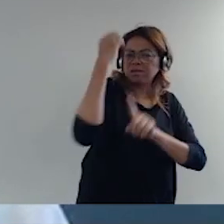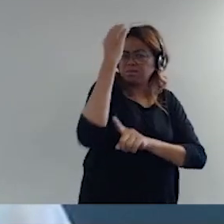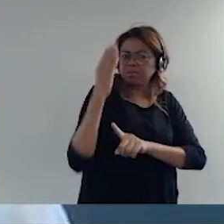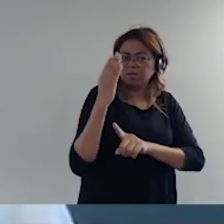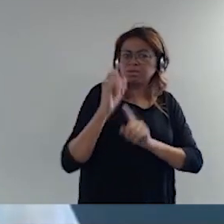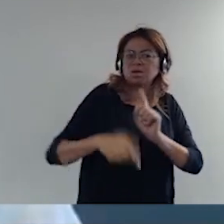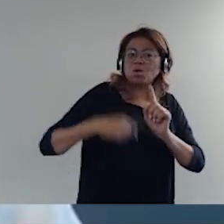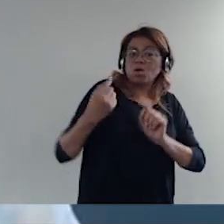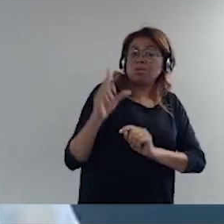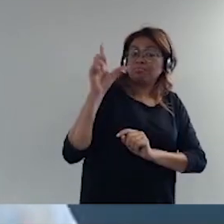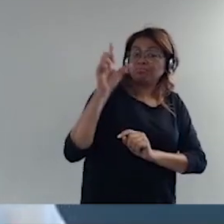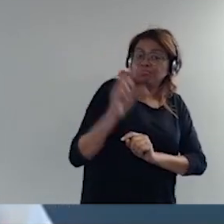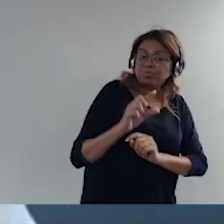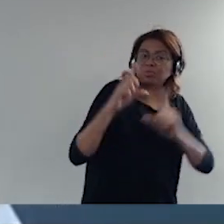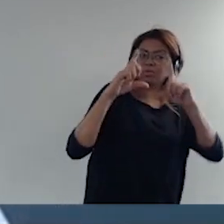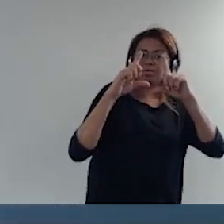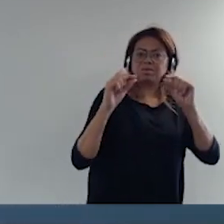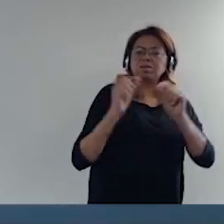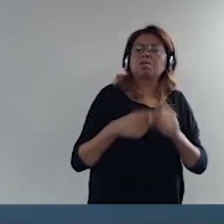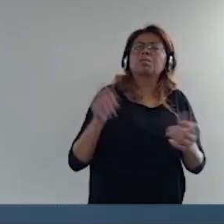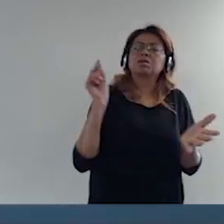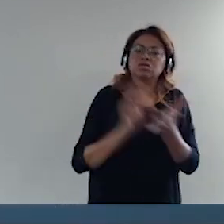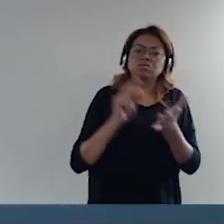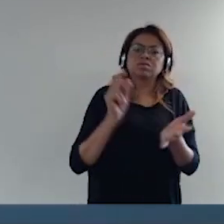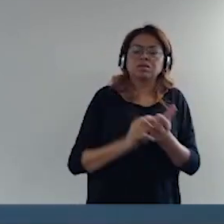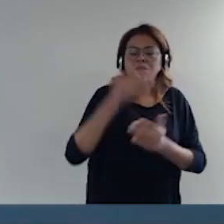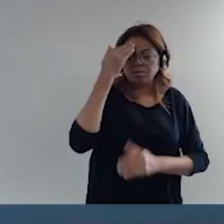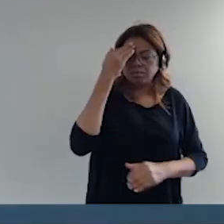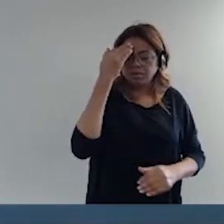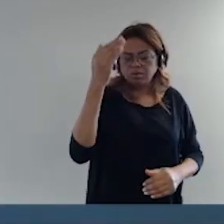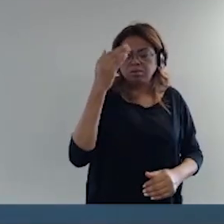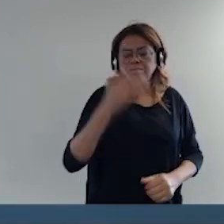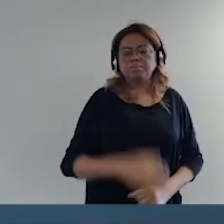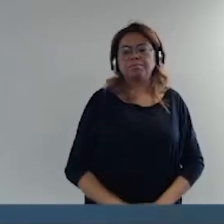o que precisamos, mas de verdade. Muito obrigado.